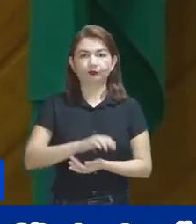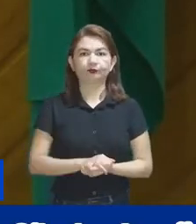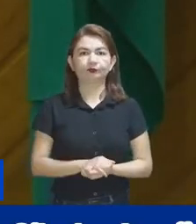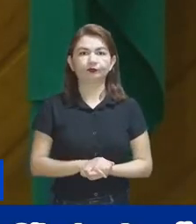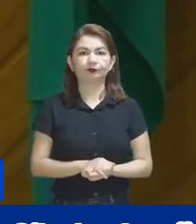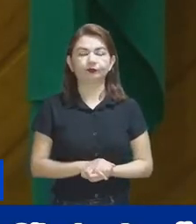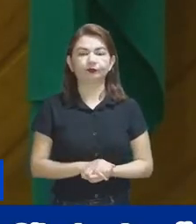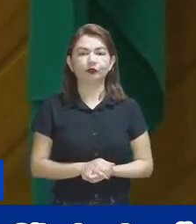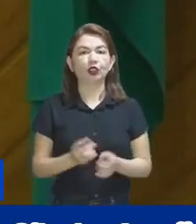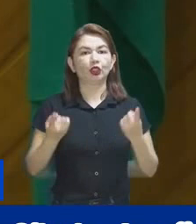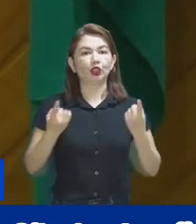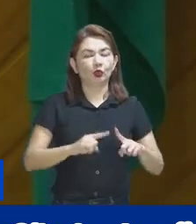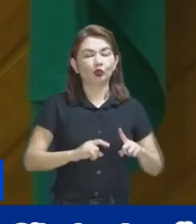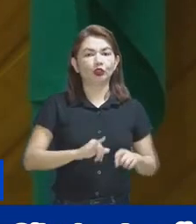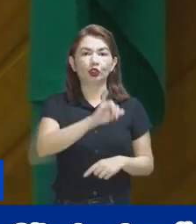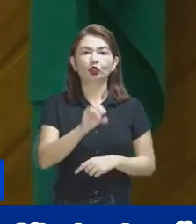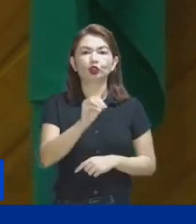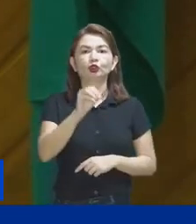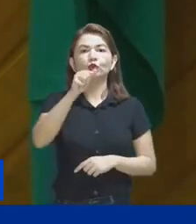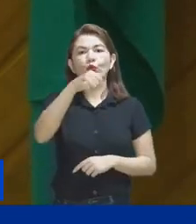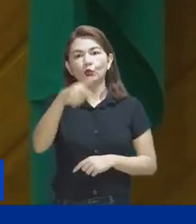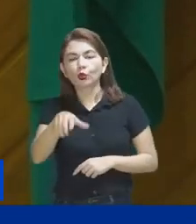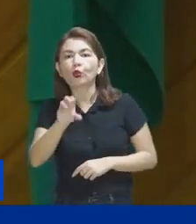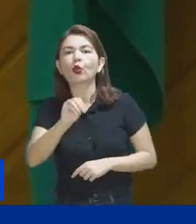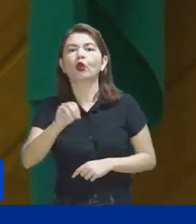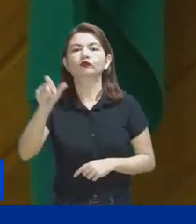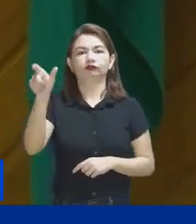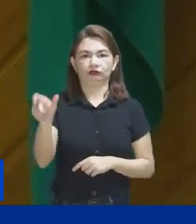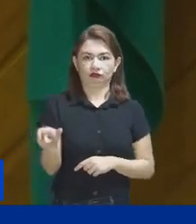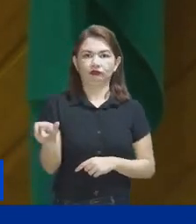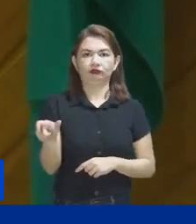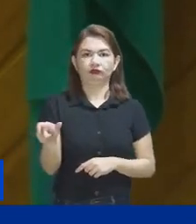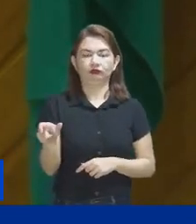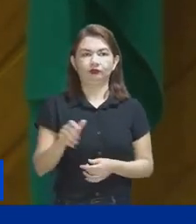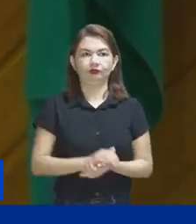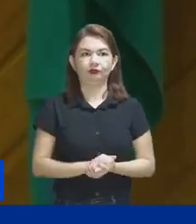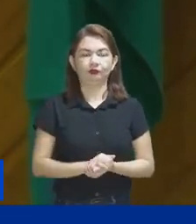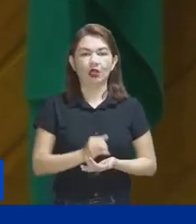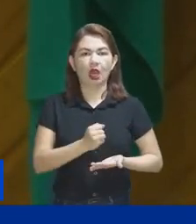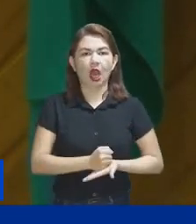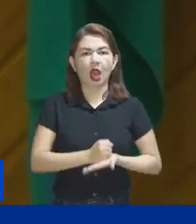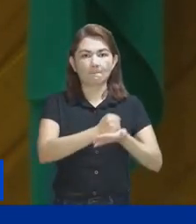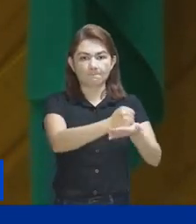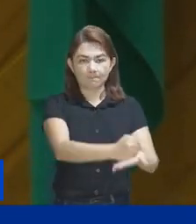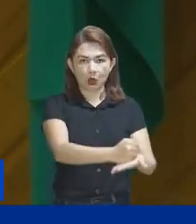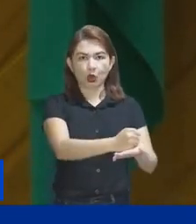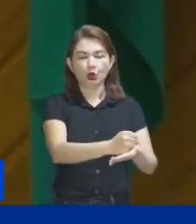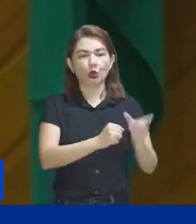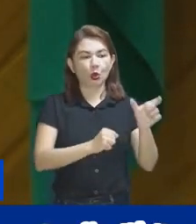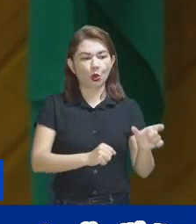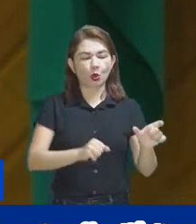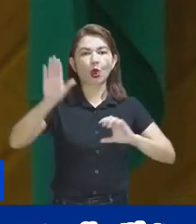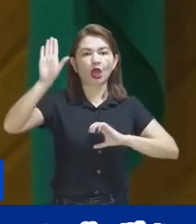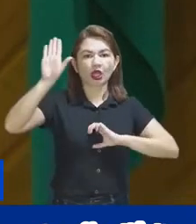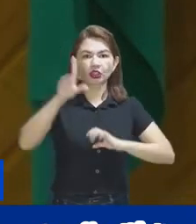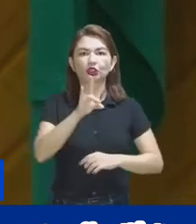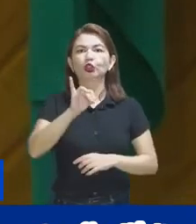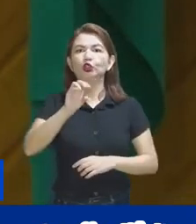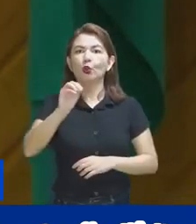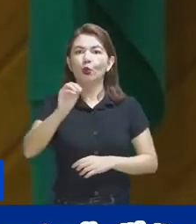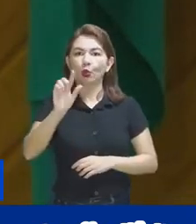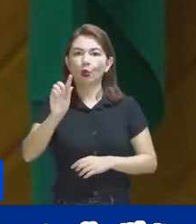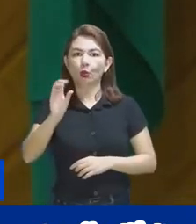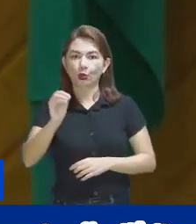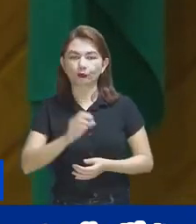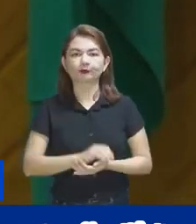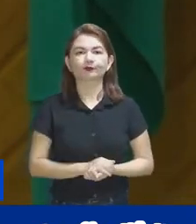contra João Diomedes Oliveira Aragão, cabo eleitoral de Diogo Sênior. Todos pelos mesmos